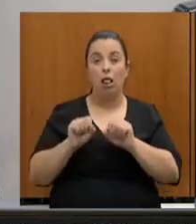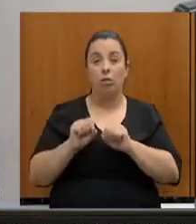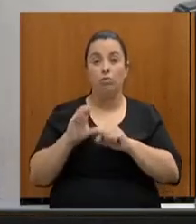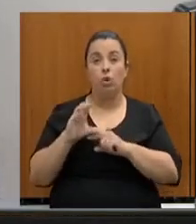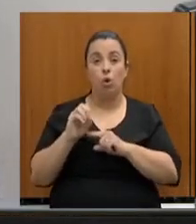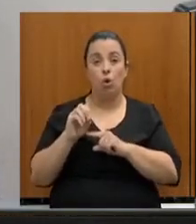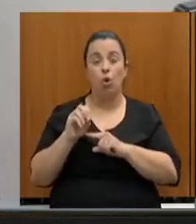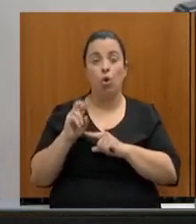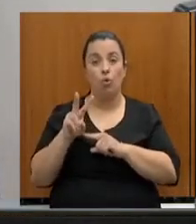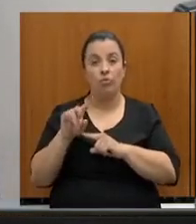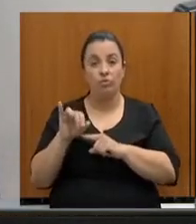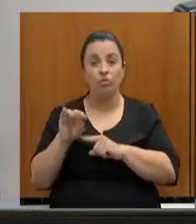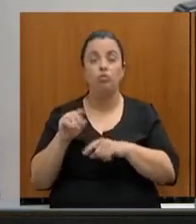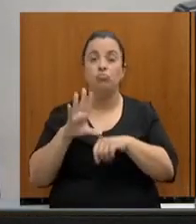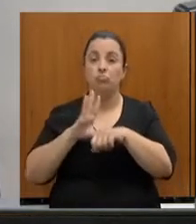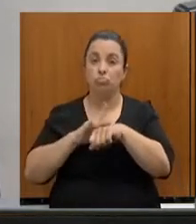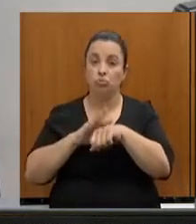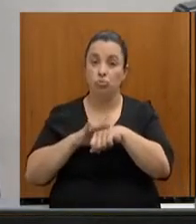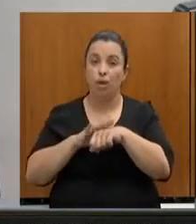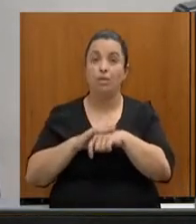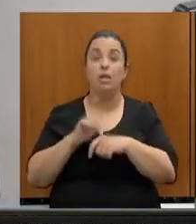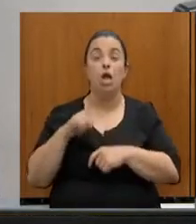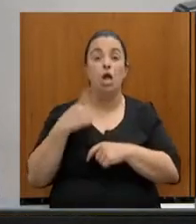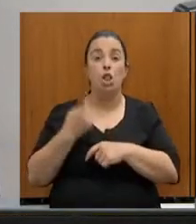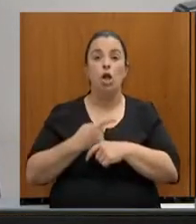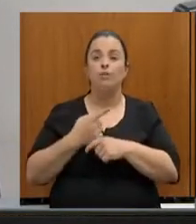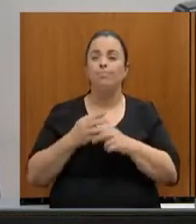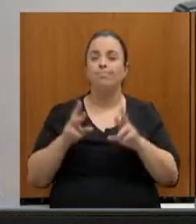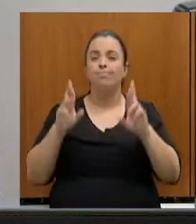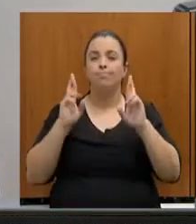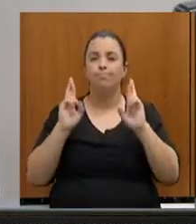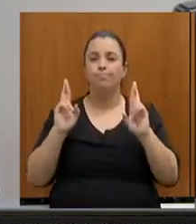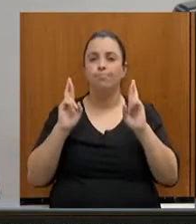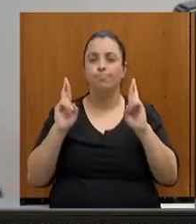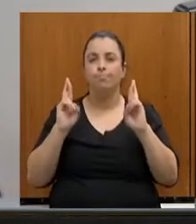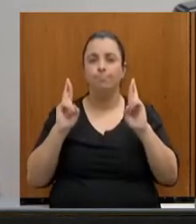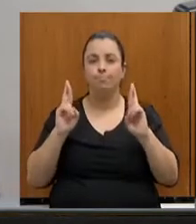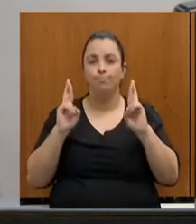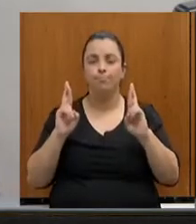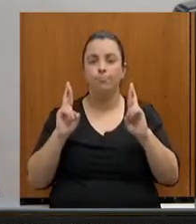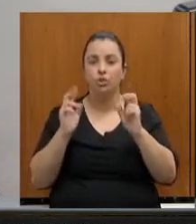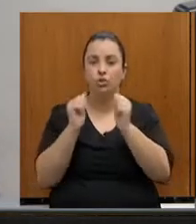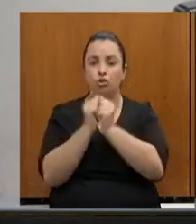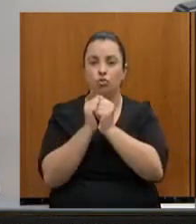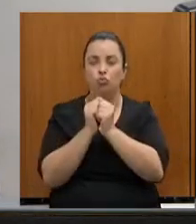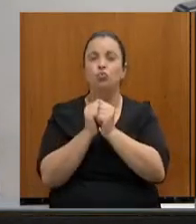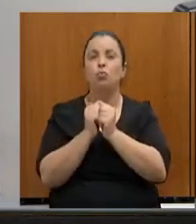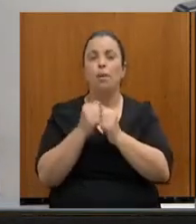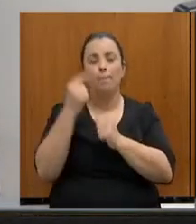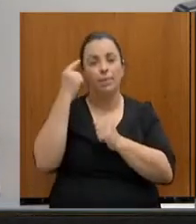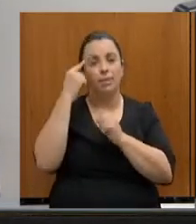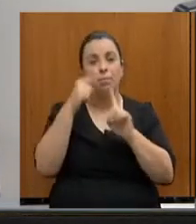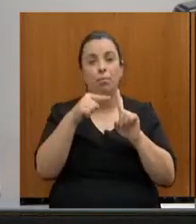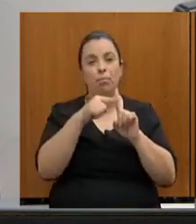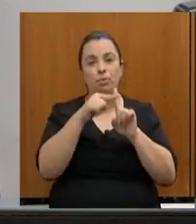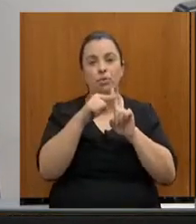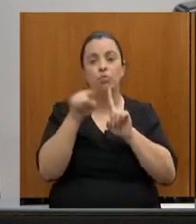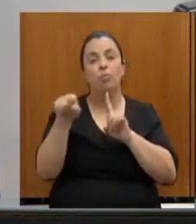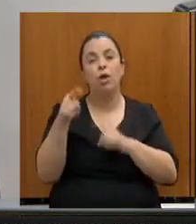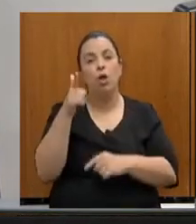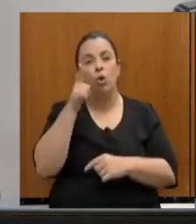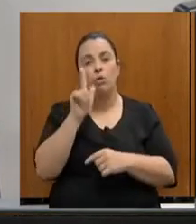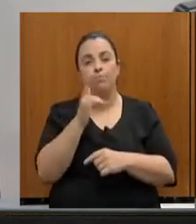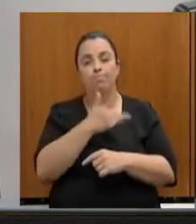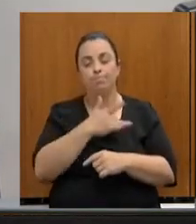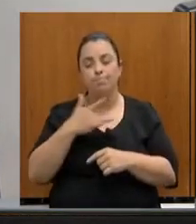mas todos nós aí estávamos de mãos dadas É para que ele tivesse estava para recuperação